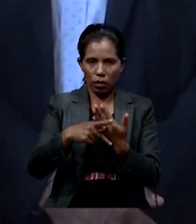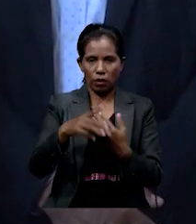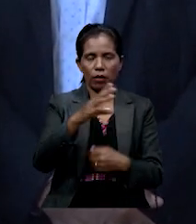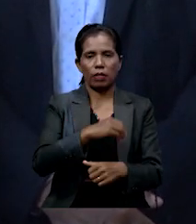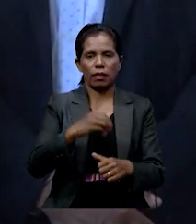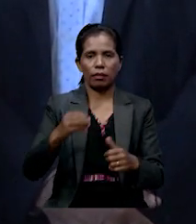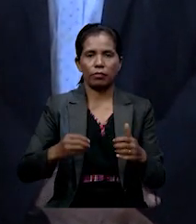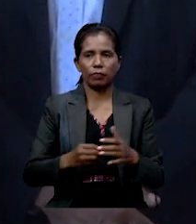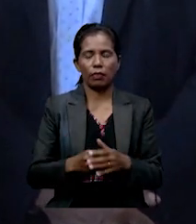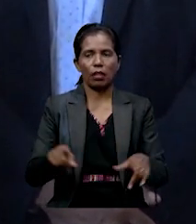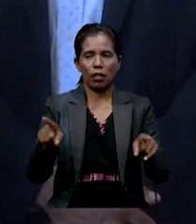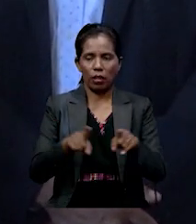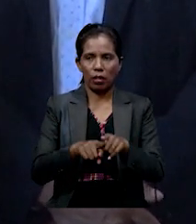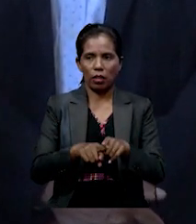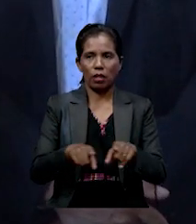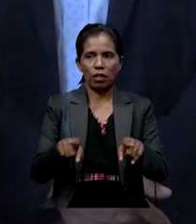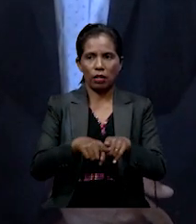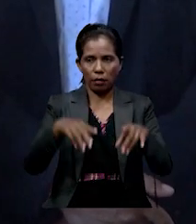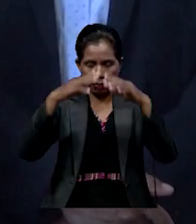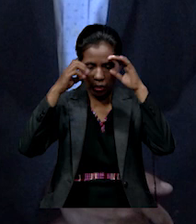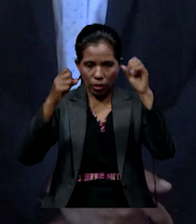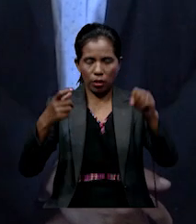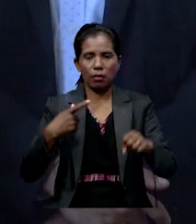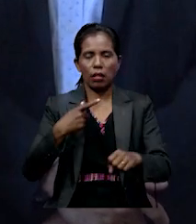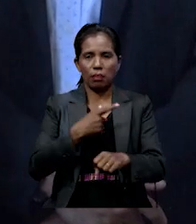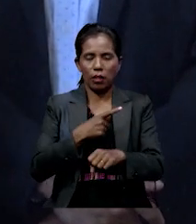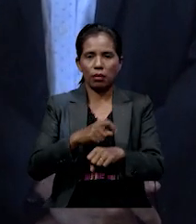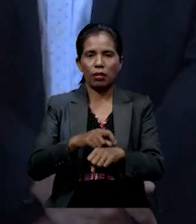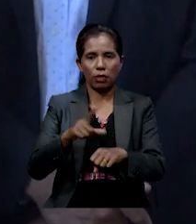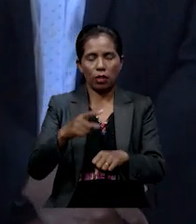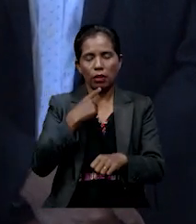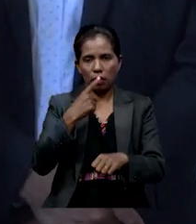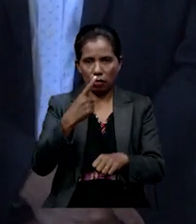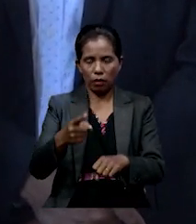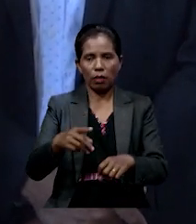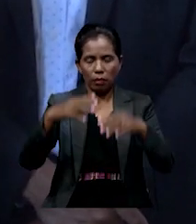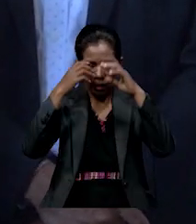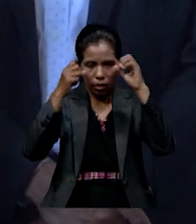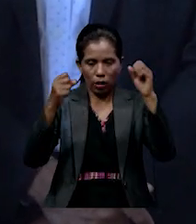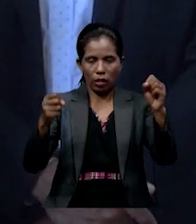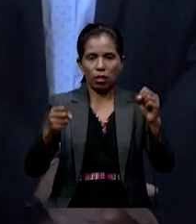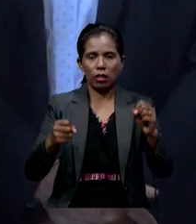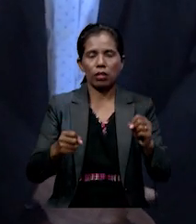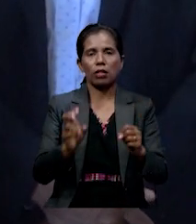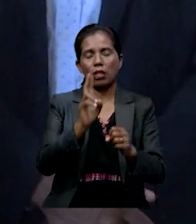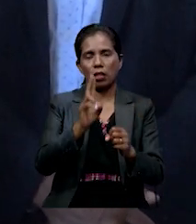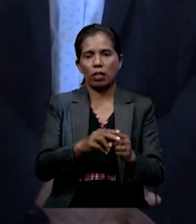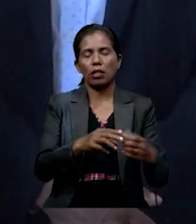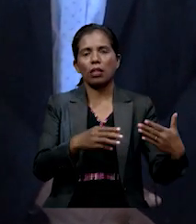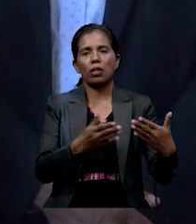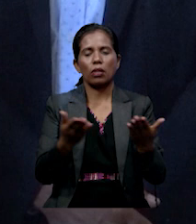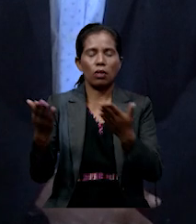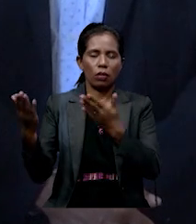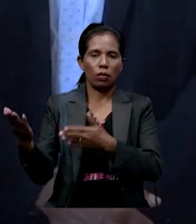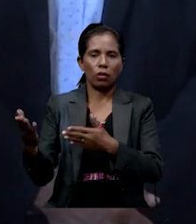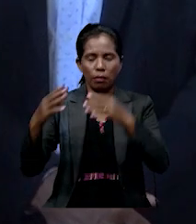certeza hanesan ohin presidente parlamento mas dihangona, presidente parlamento mak se substitui presidente republika